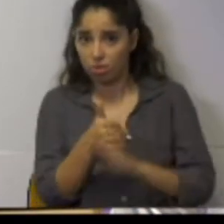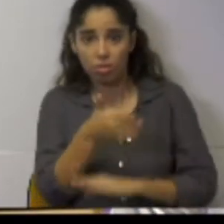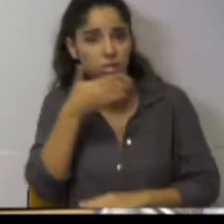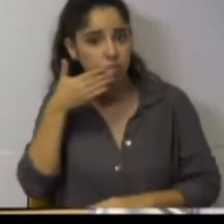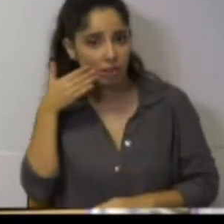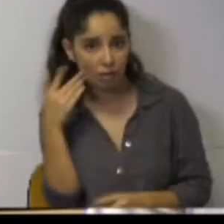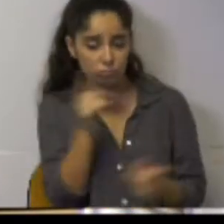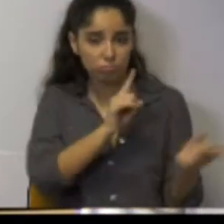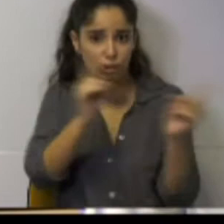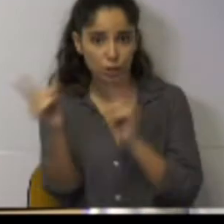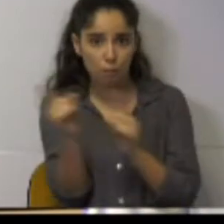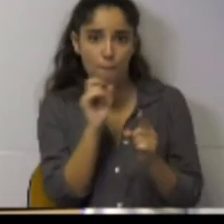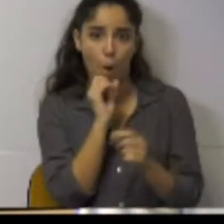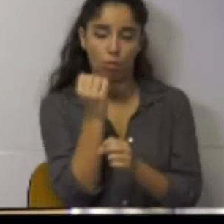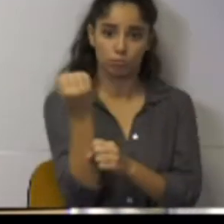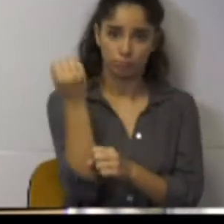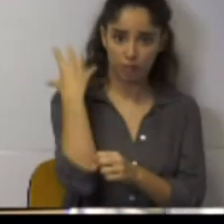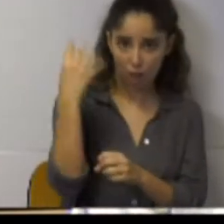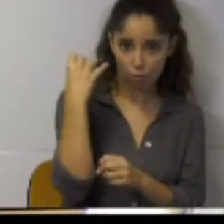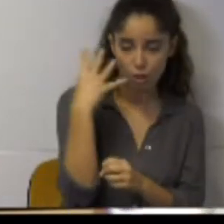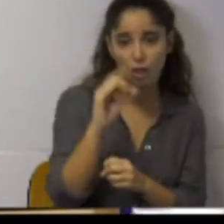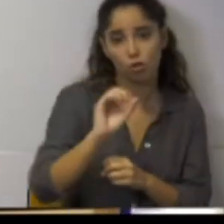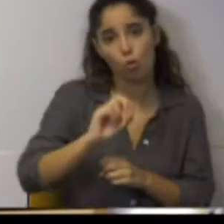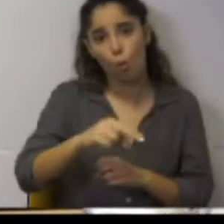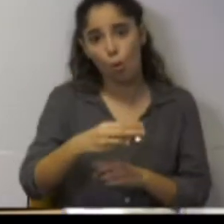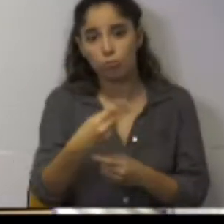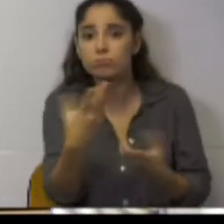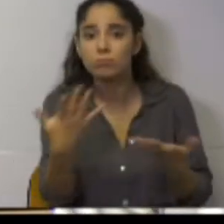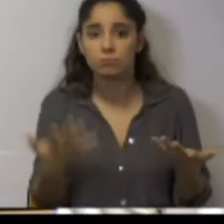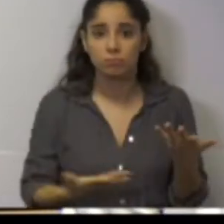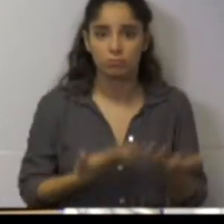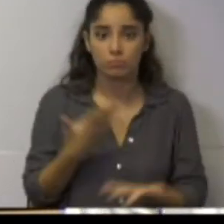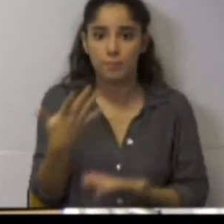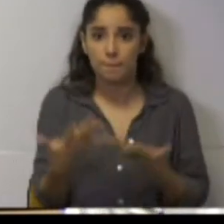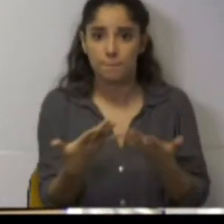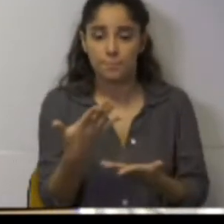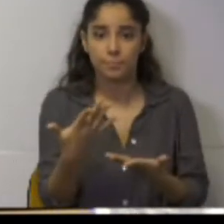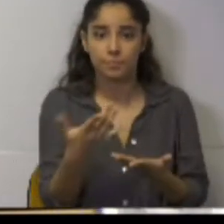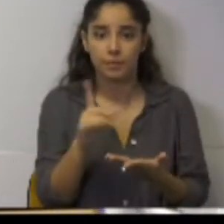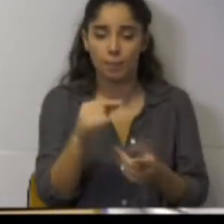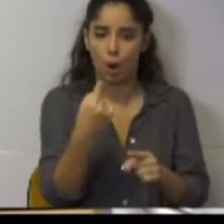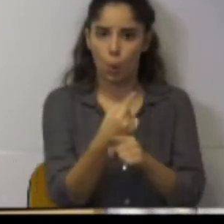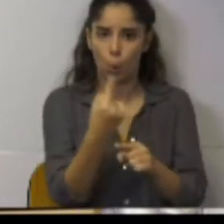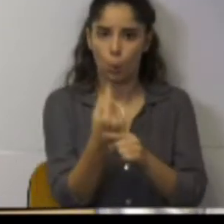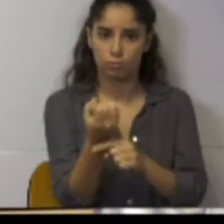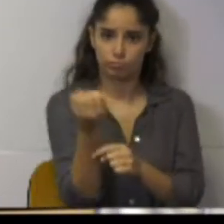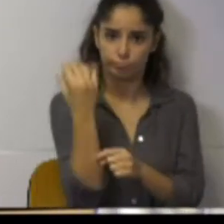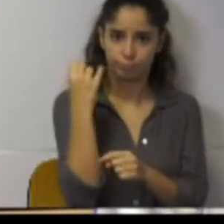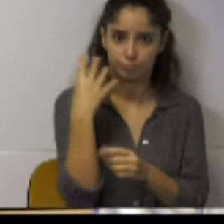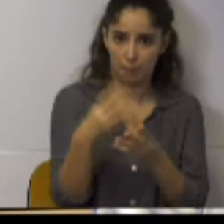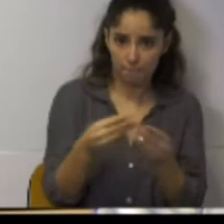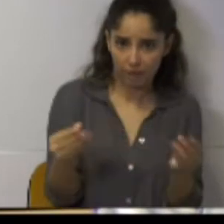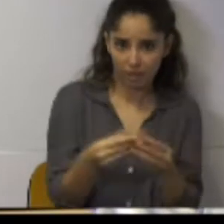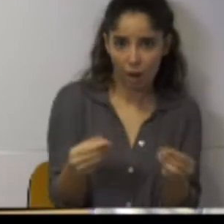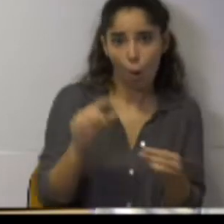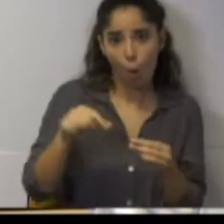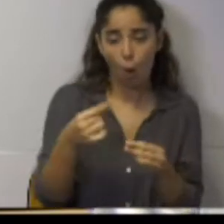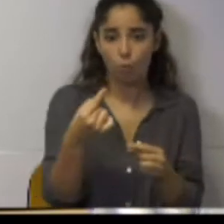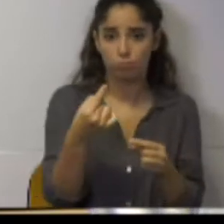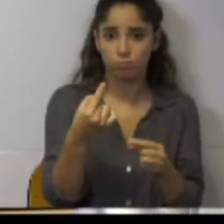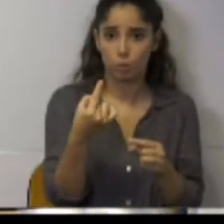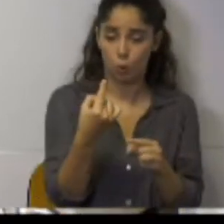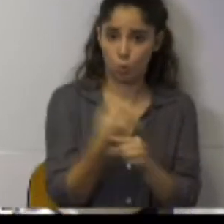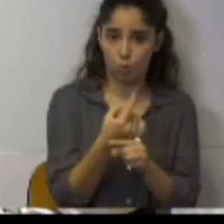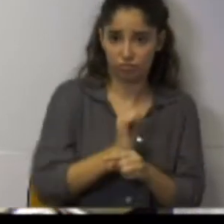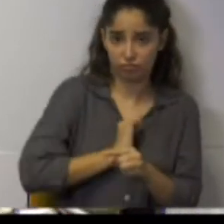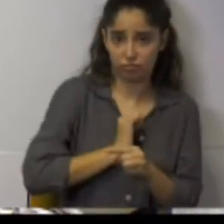transportes, seja de mercadorias com a importação de matérias-primas ou a exportação dos nossos produtos, seja mesmo